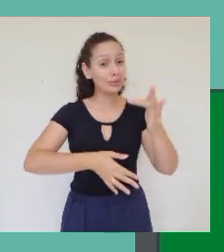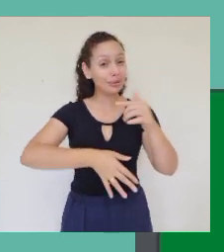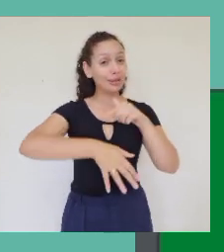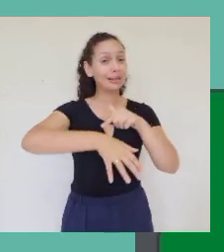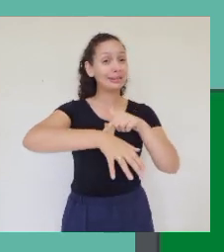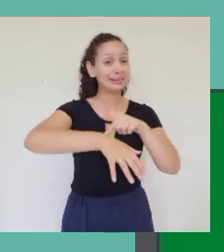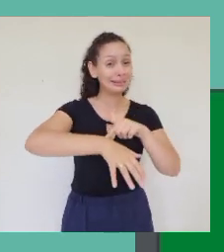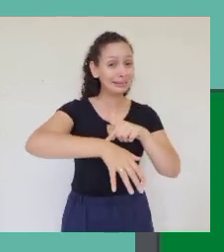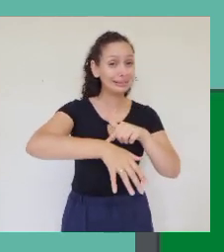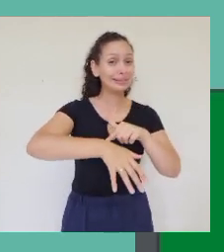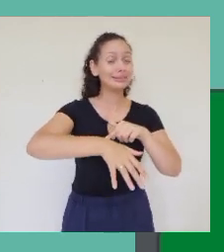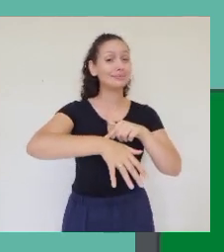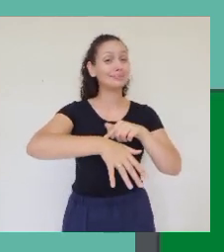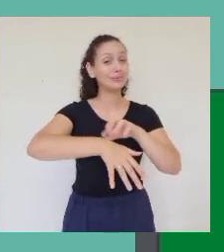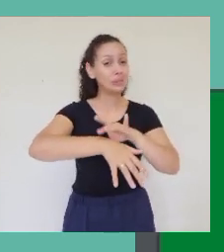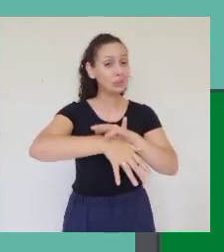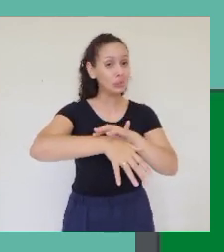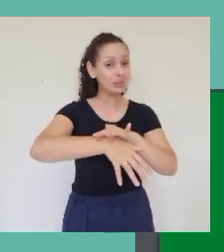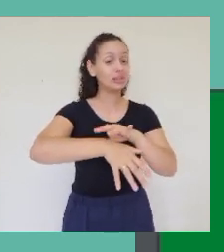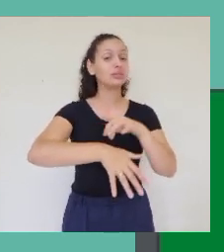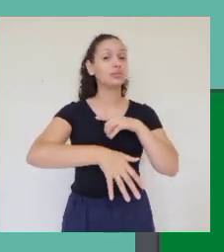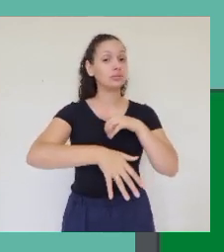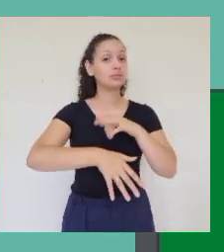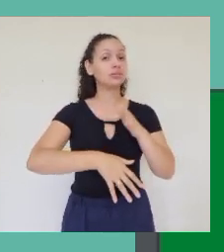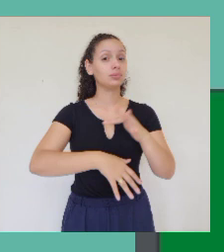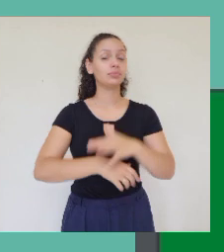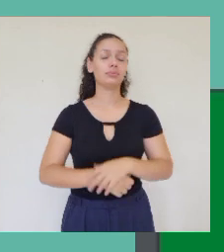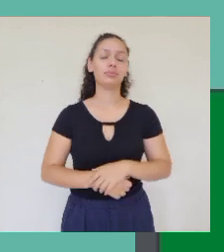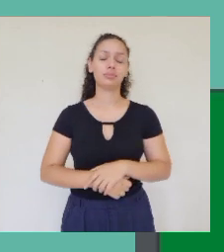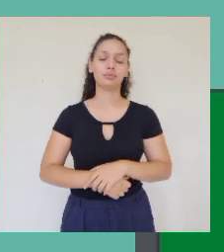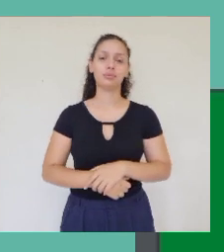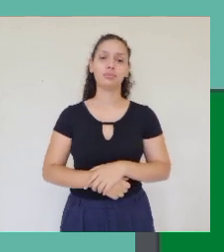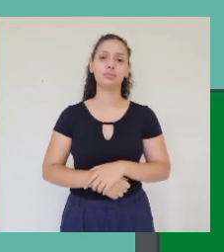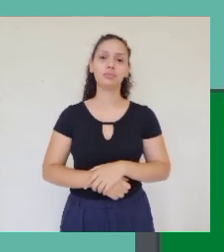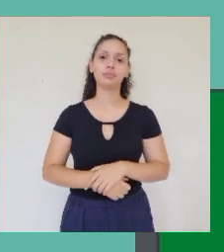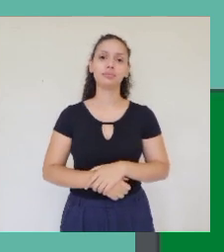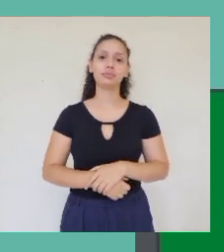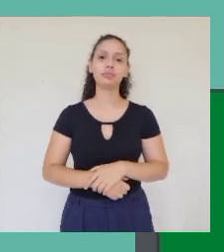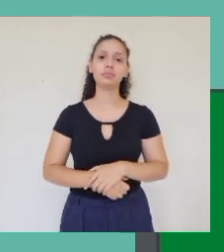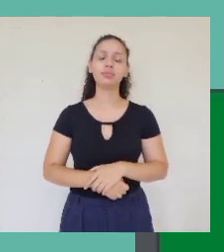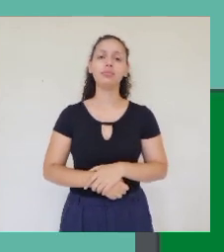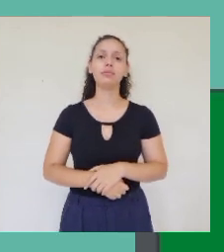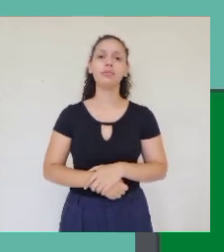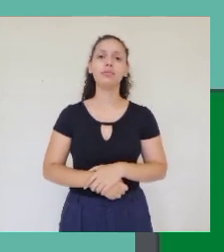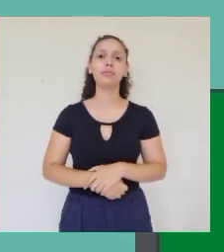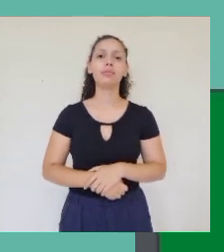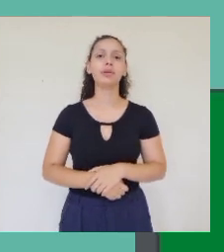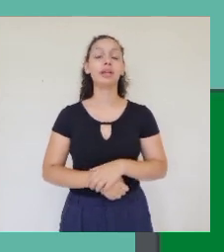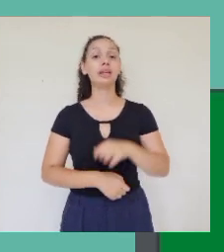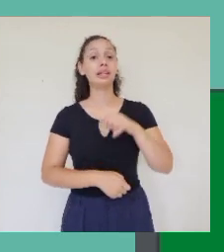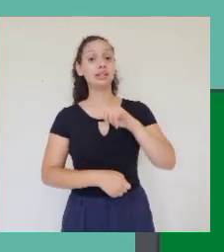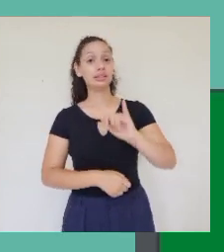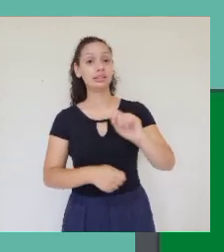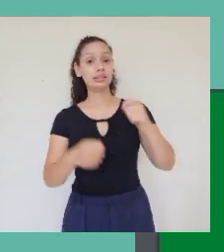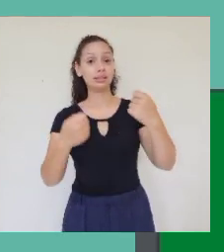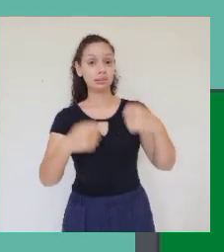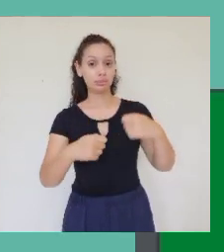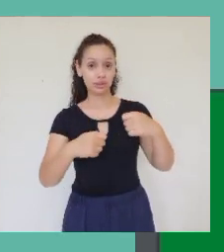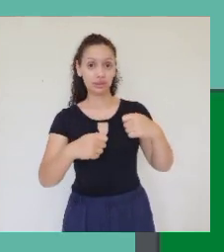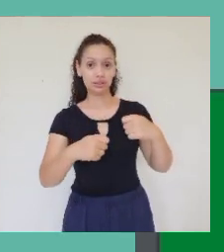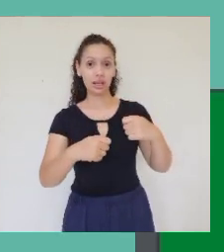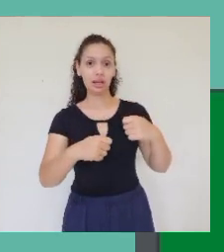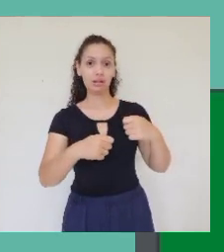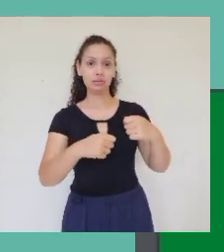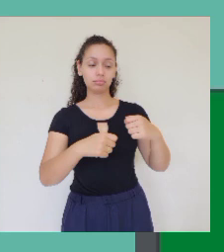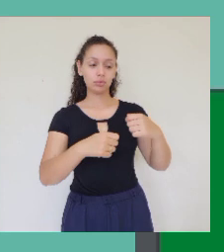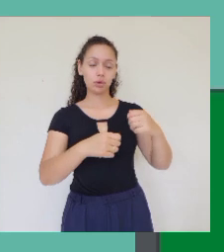Muitas inflamações na parte do tendão. Caso seja necessário, utilize um suporte para aumentar a altura da tela do notebook, como eu havia